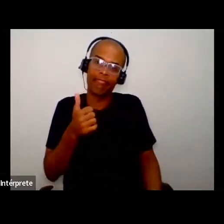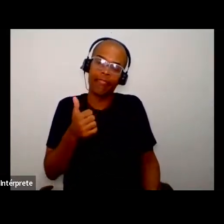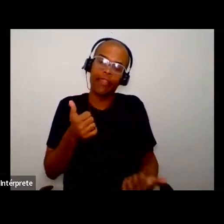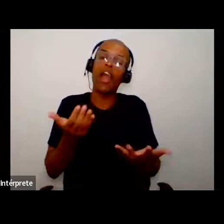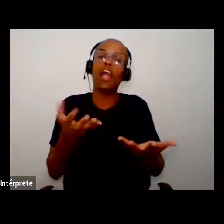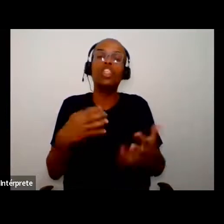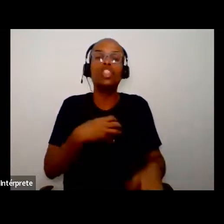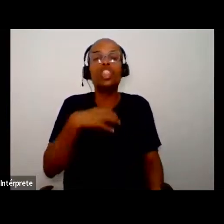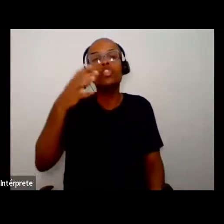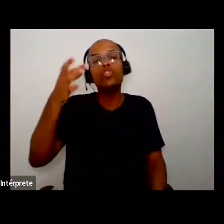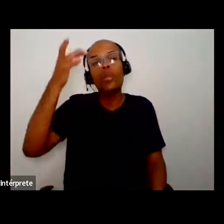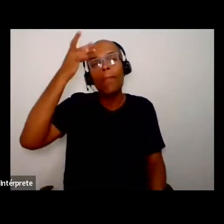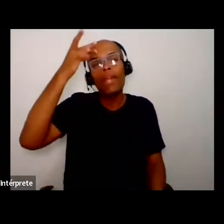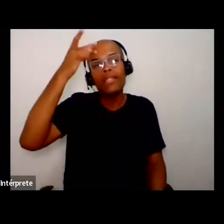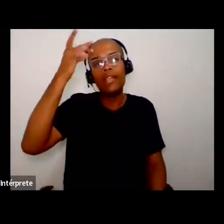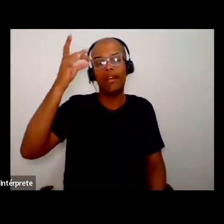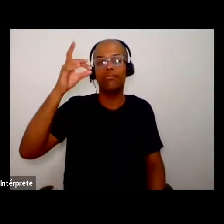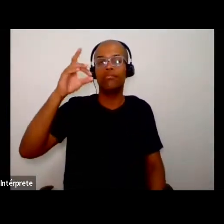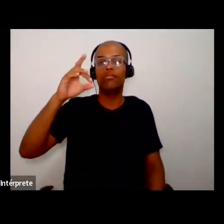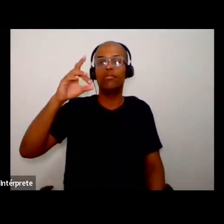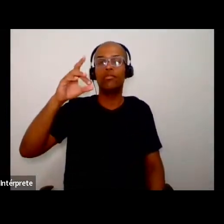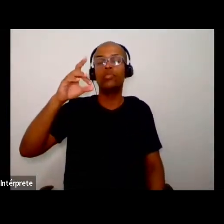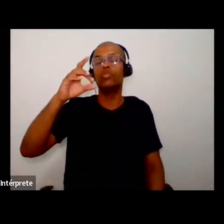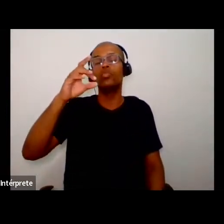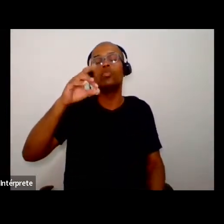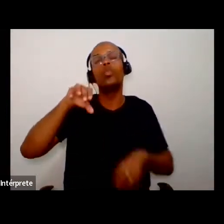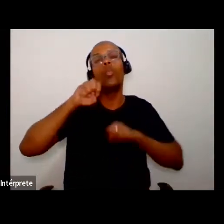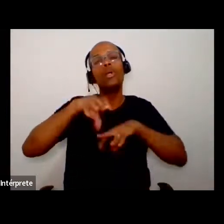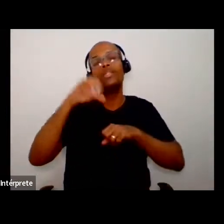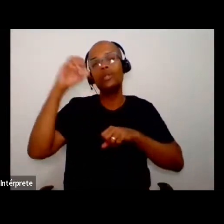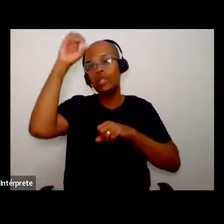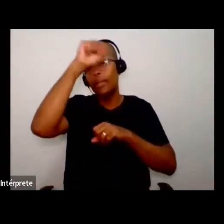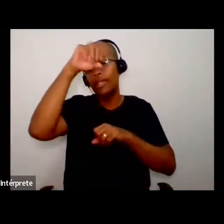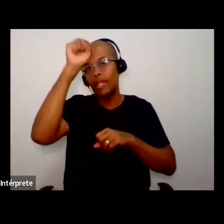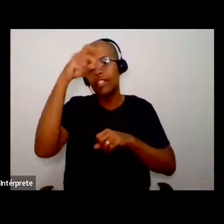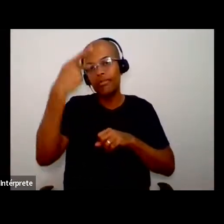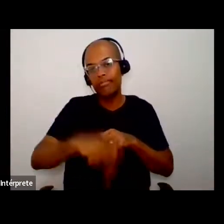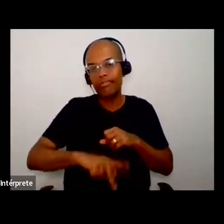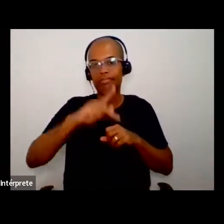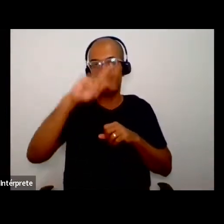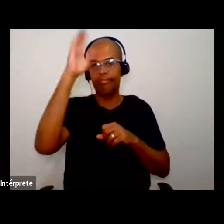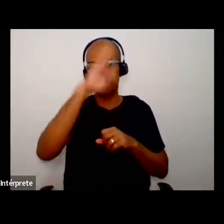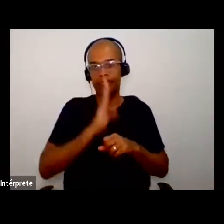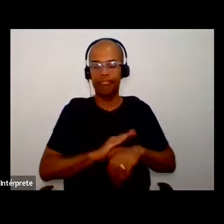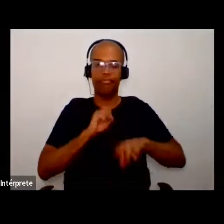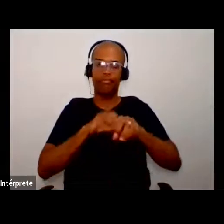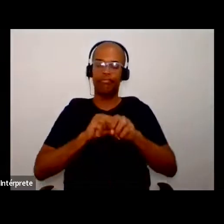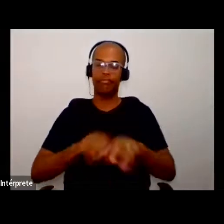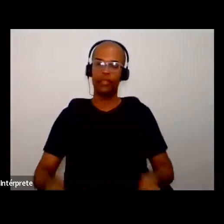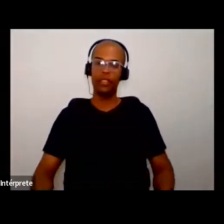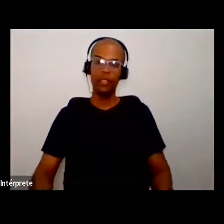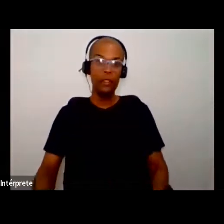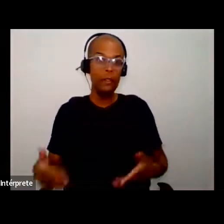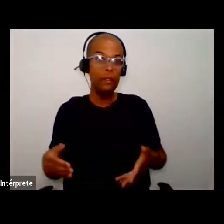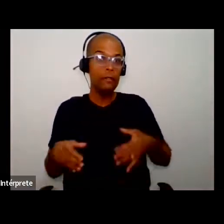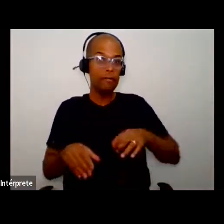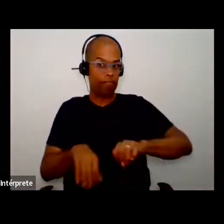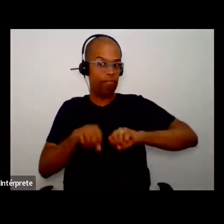de pensar, sentir e agir na educação brasileira. Isto é, uma